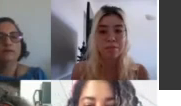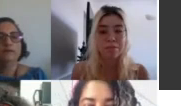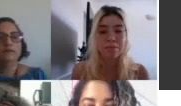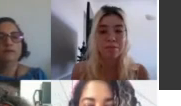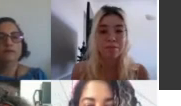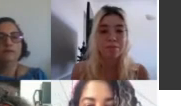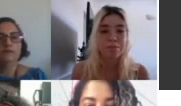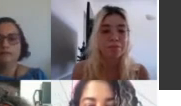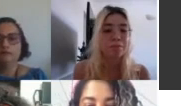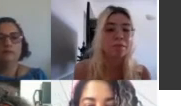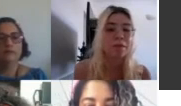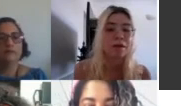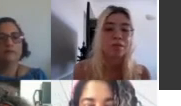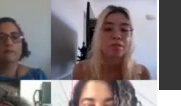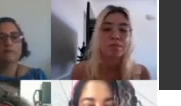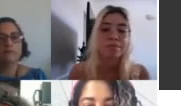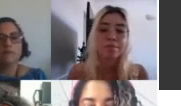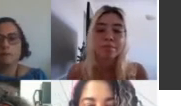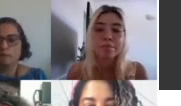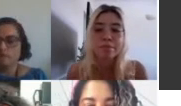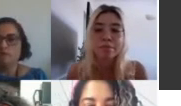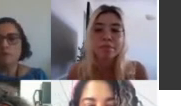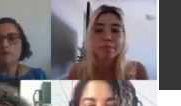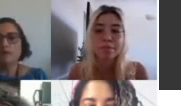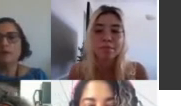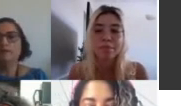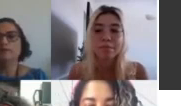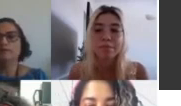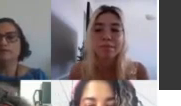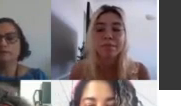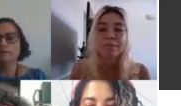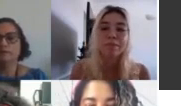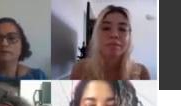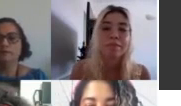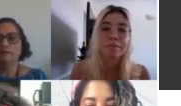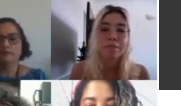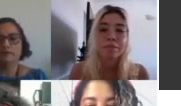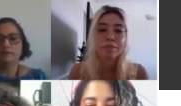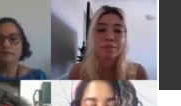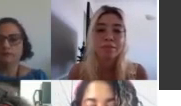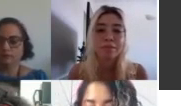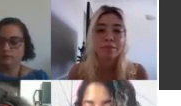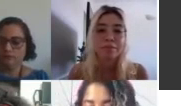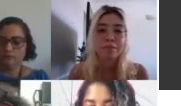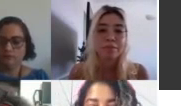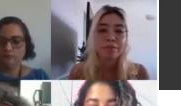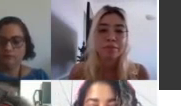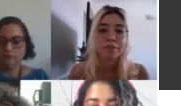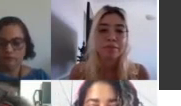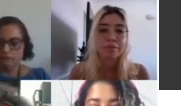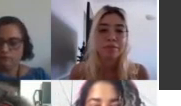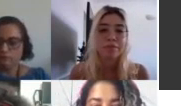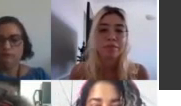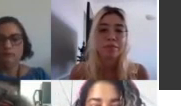Isaura, a equipe técnico-administrativa, né, Patrick, que nos deu esse suporte